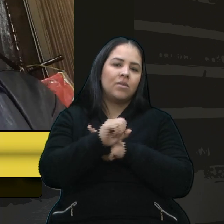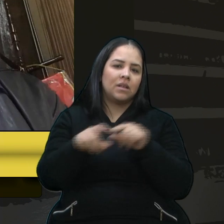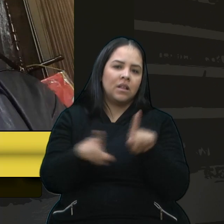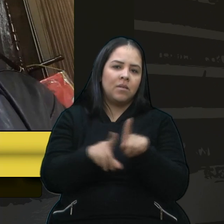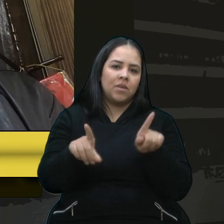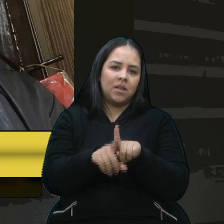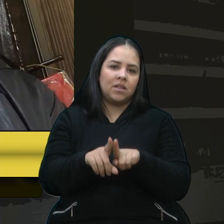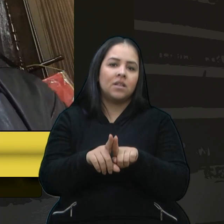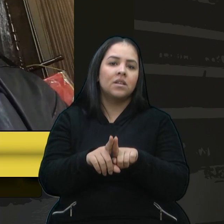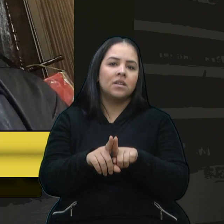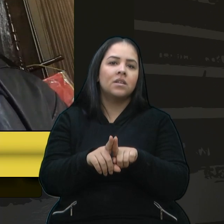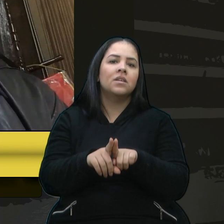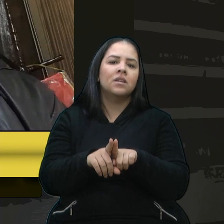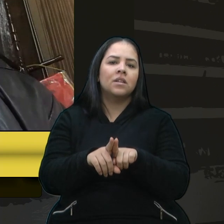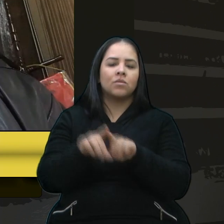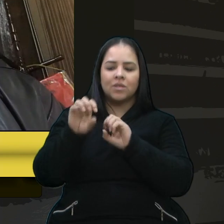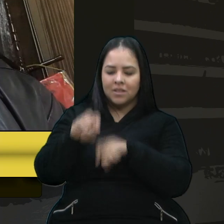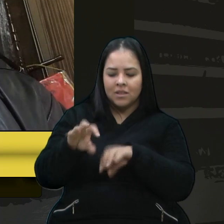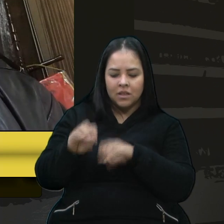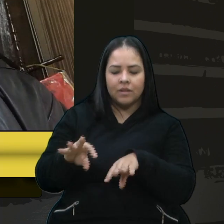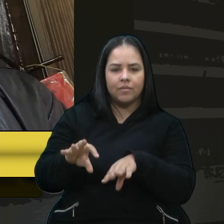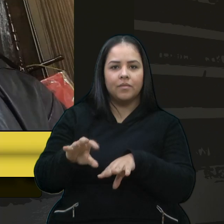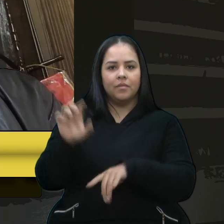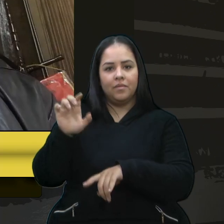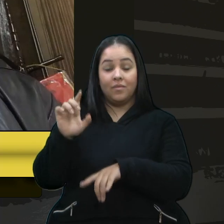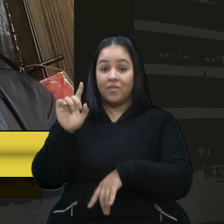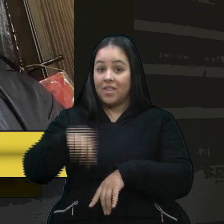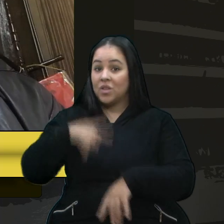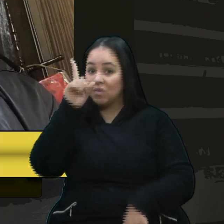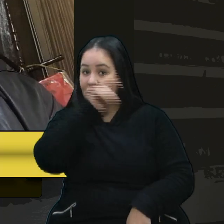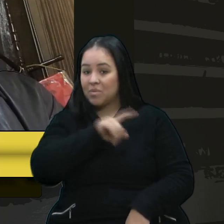dificulta os nossos bairros, nossas pessoas que mais necessitam.